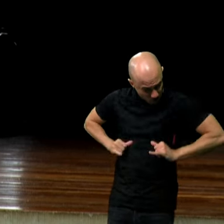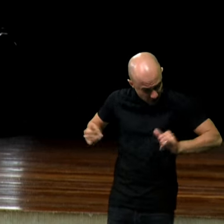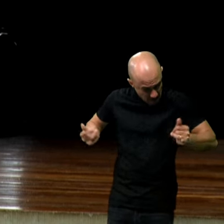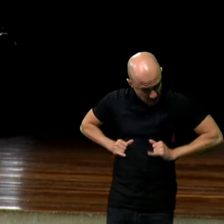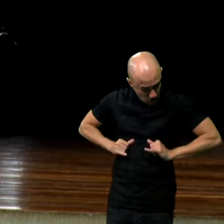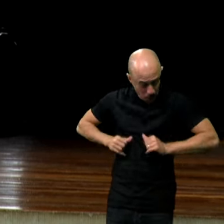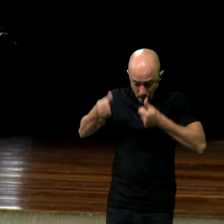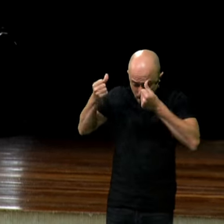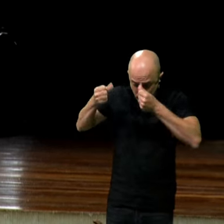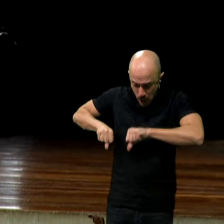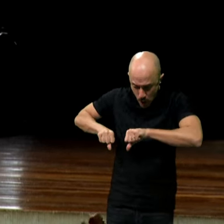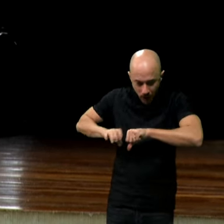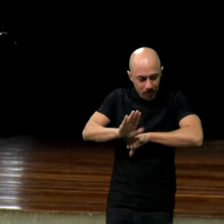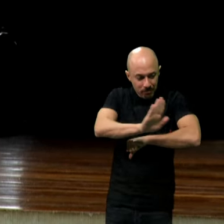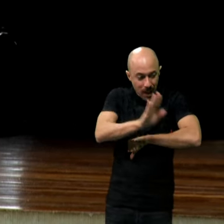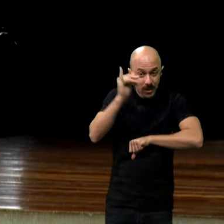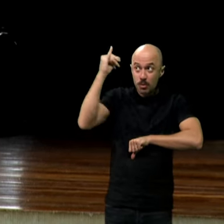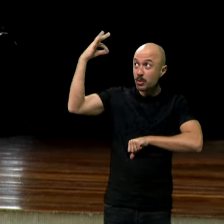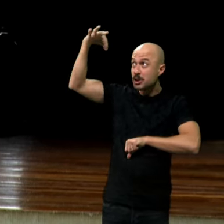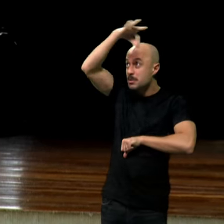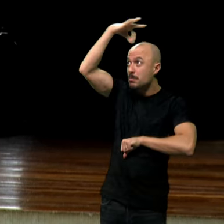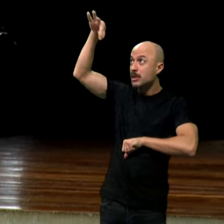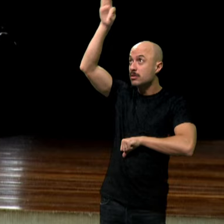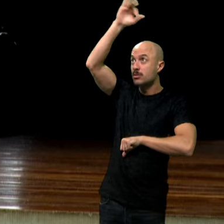é onde o Espírito me ungirá.